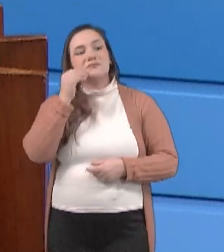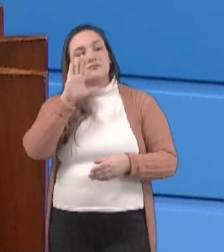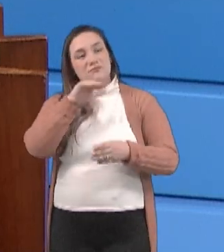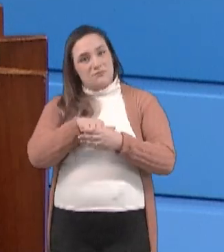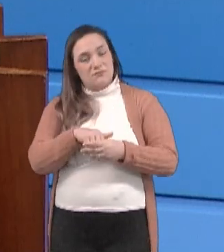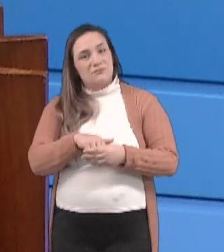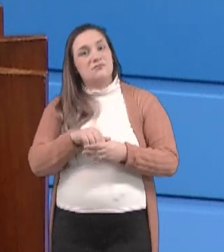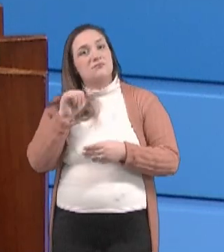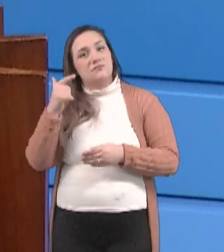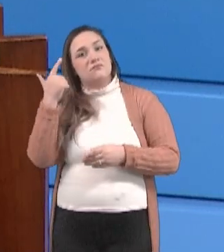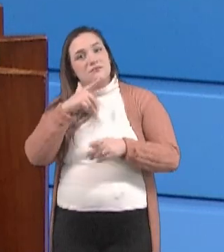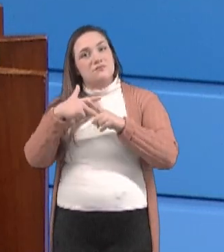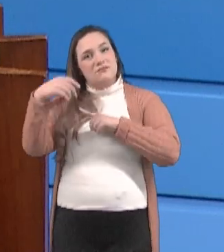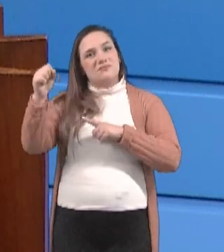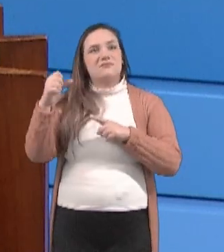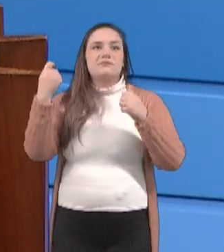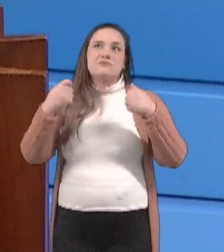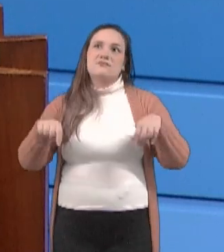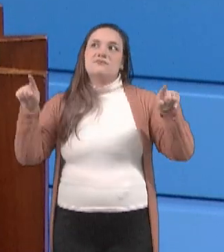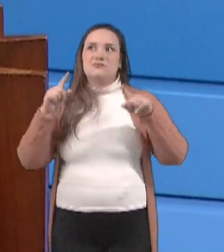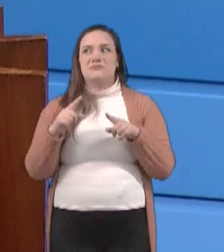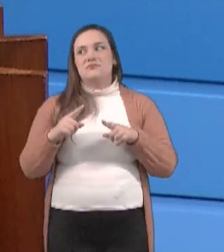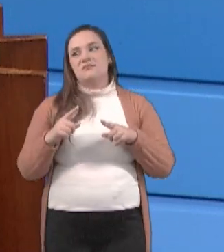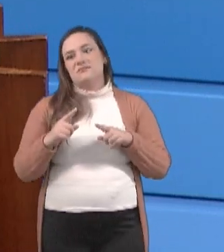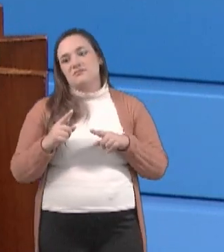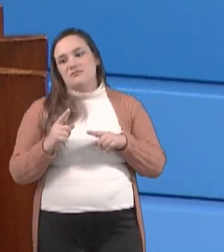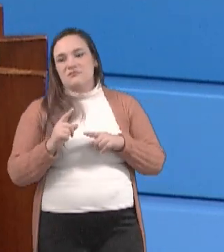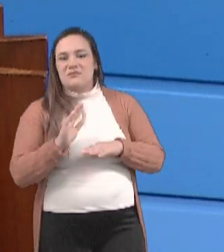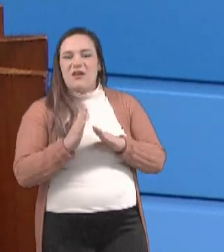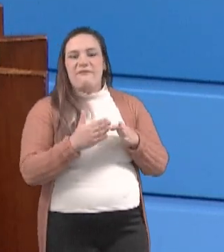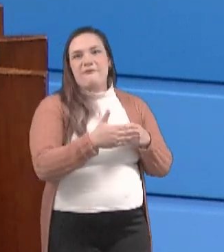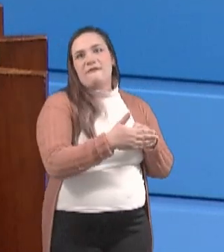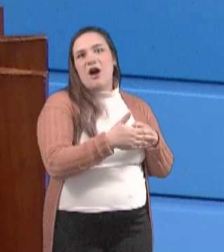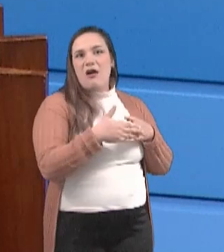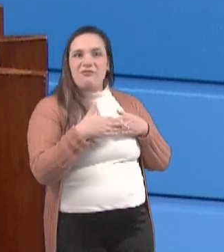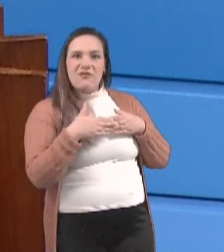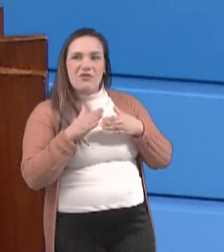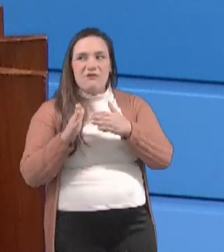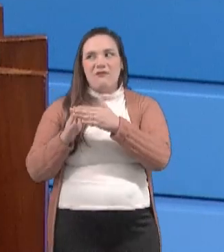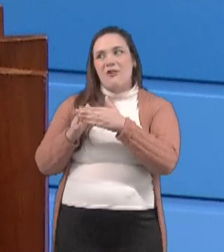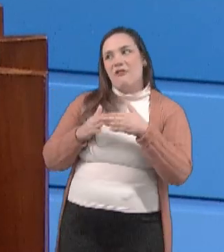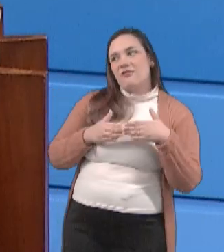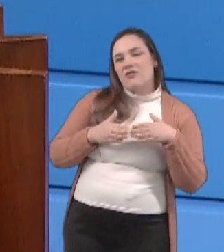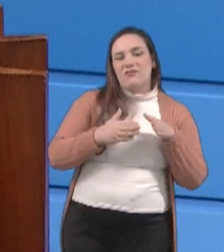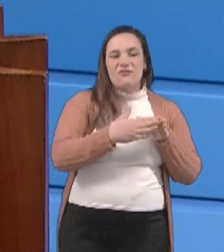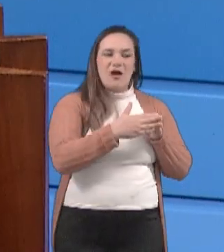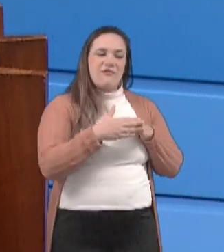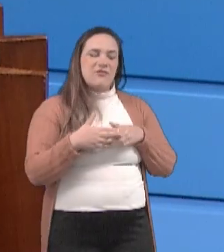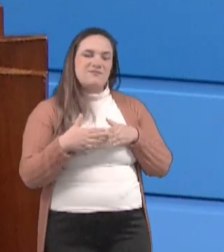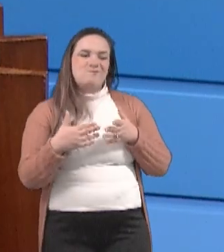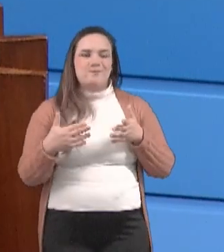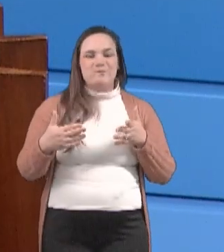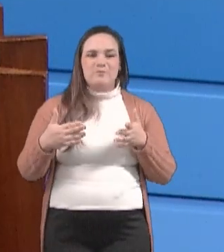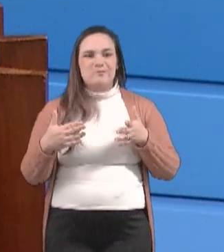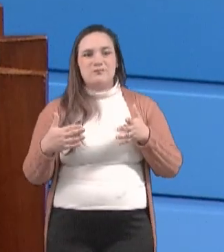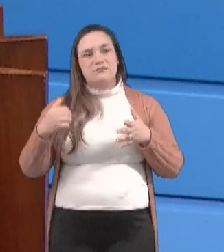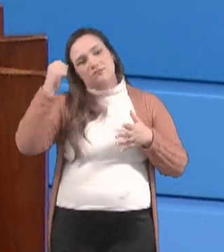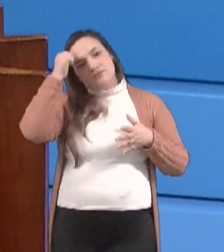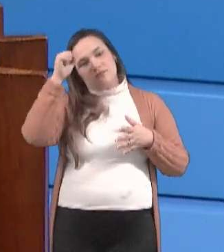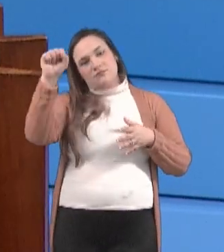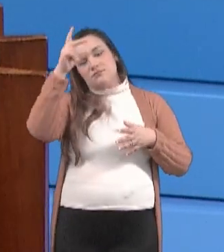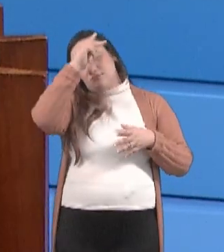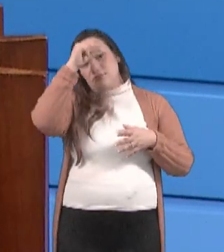vencedora sendo, não teria os compromissos que acabam acontecendo, dificultando e, às vezes, comprometendo até o